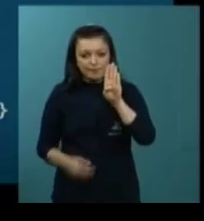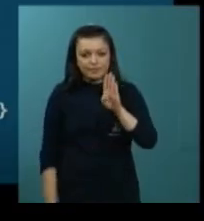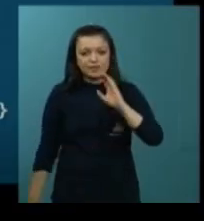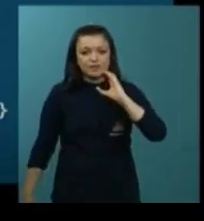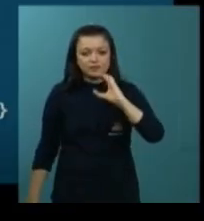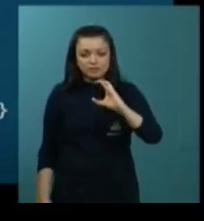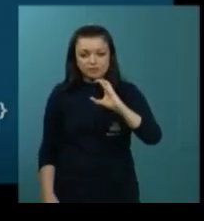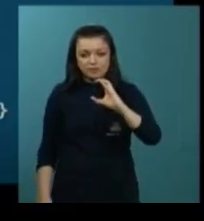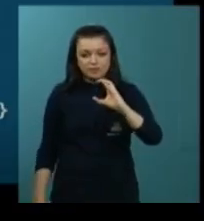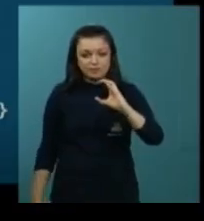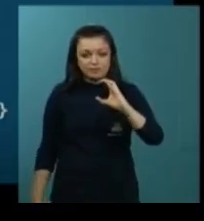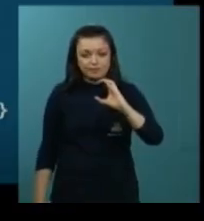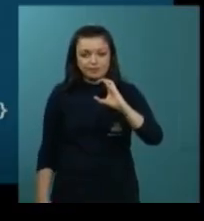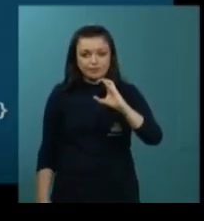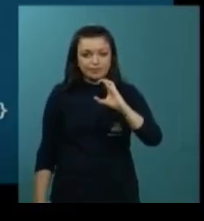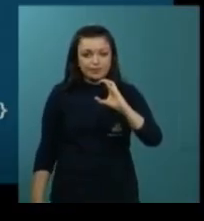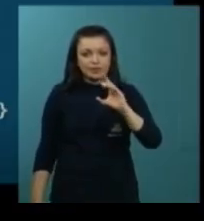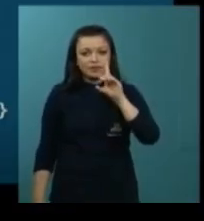C,